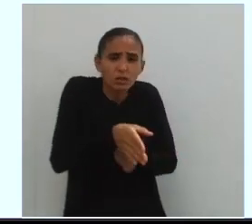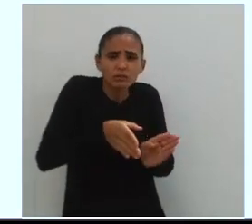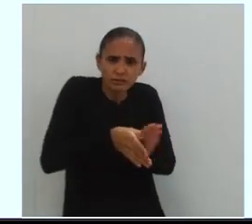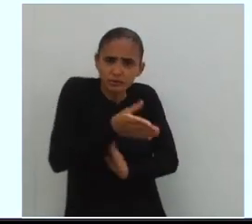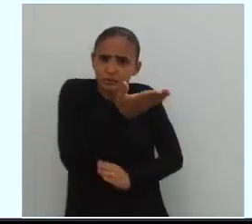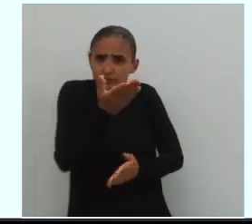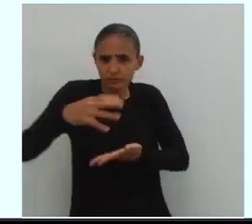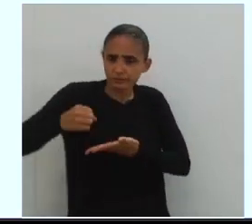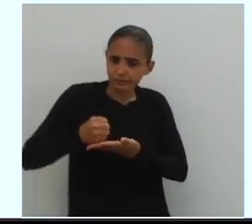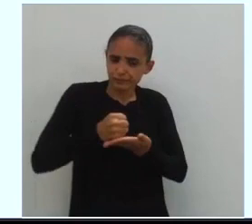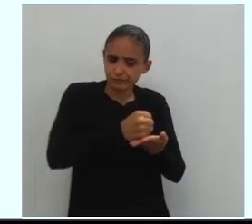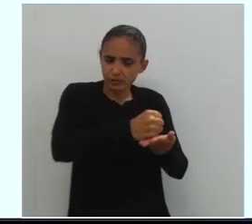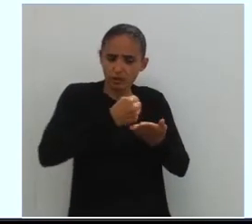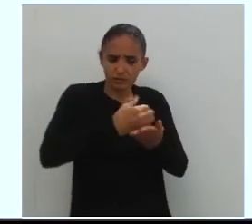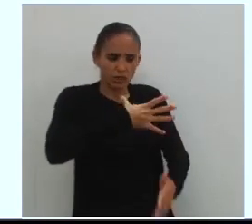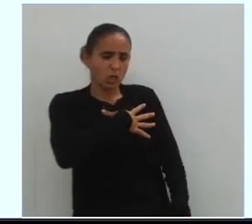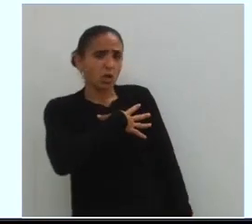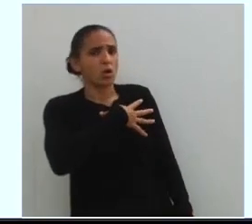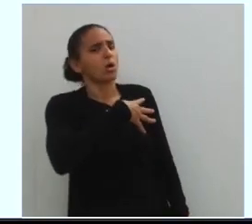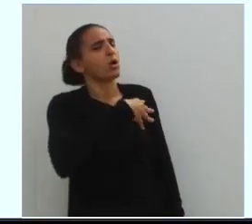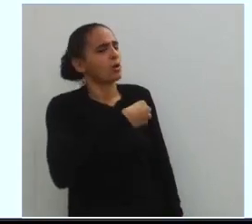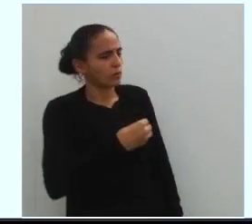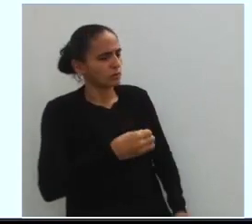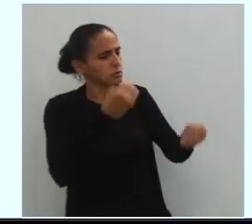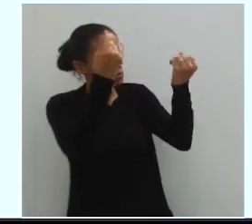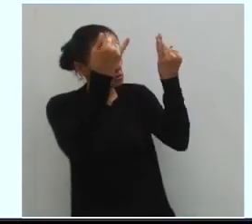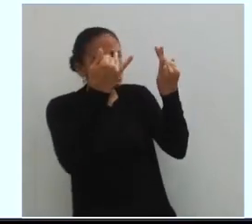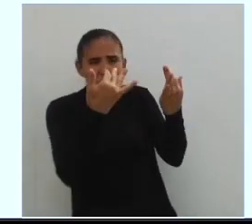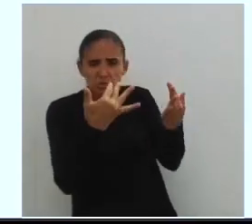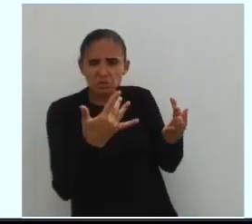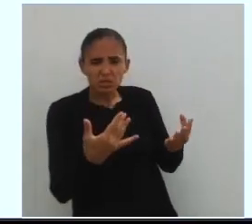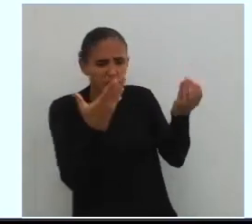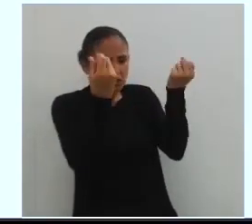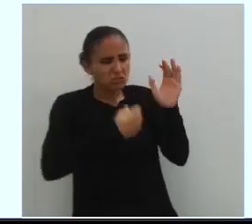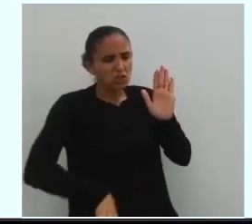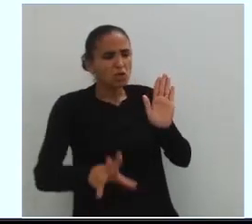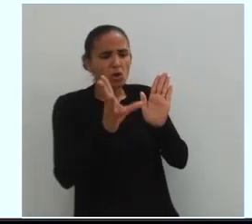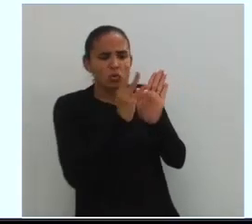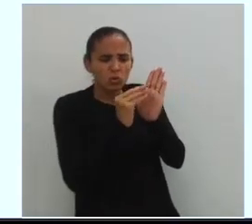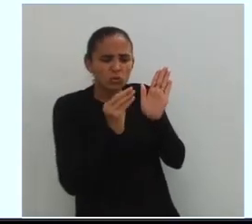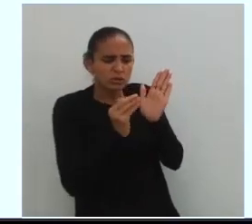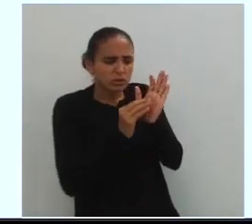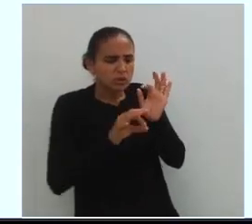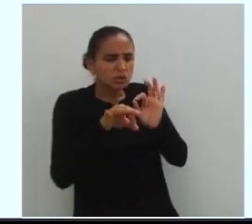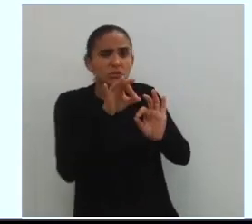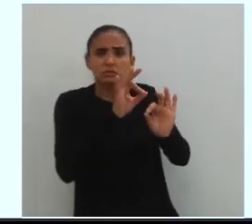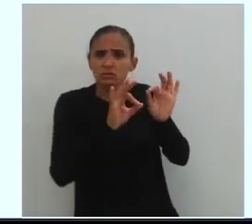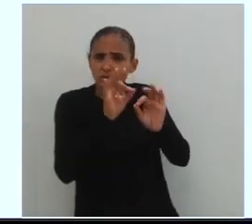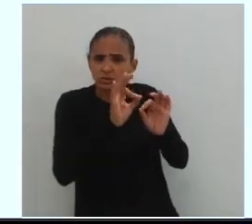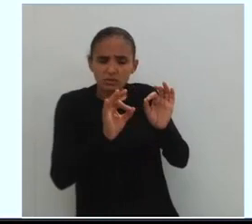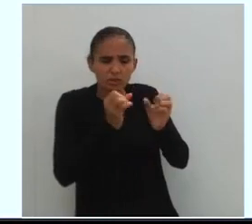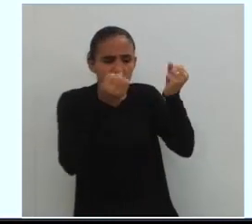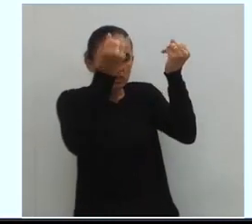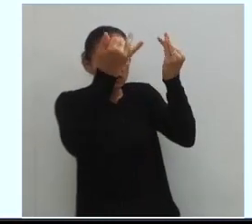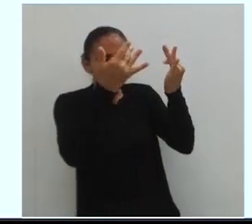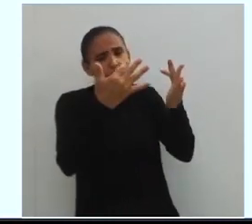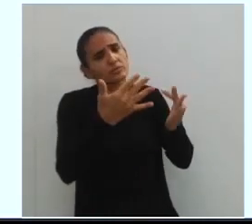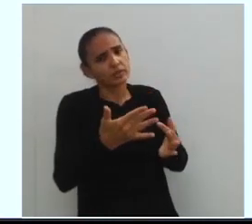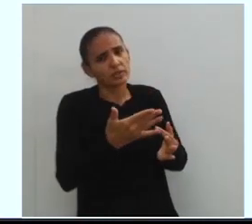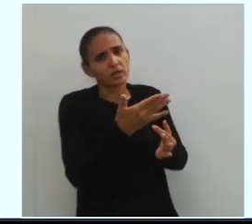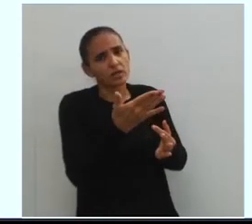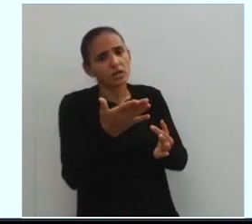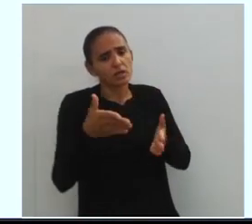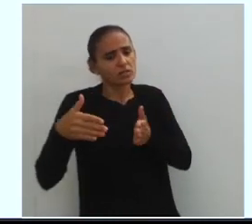vai ajudar. Então, falar do assunto e conhecer o problema, na realidade, é um